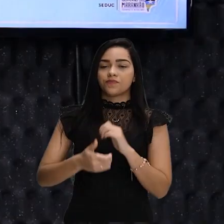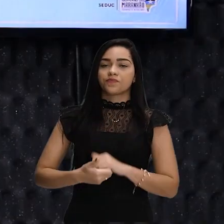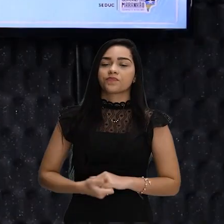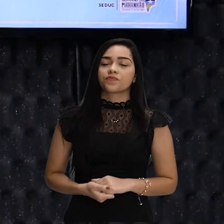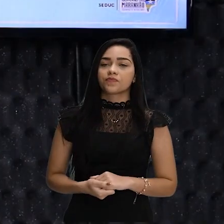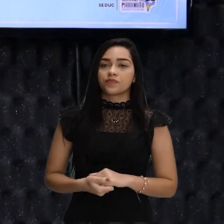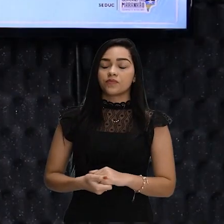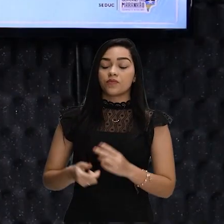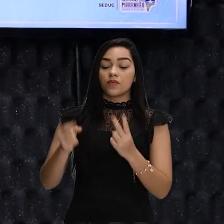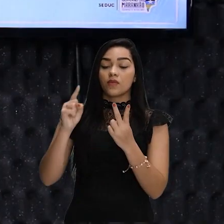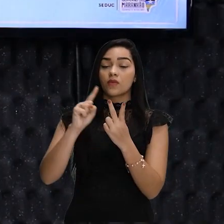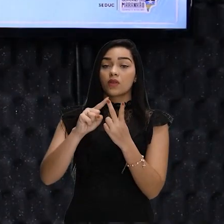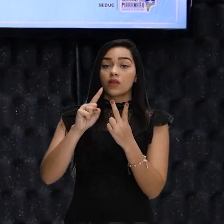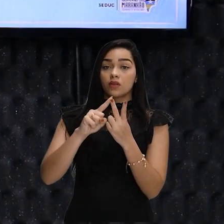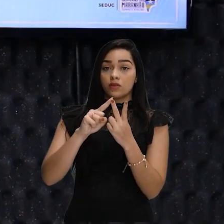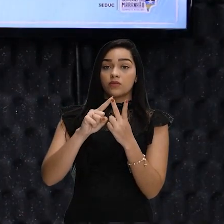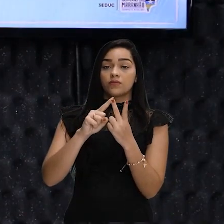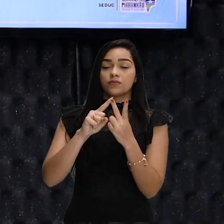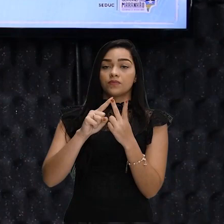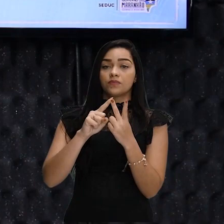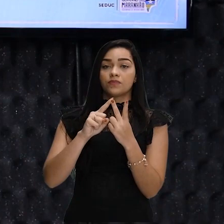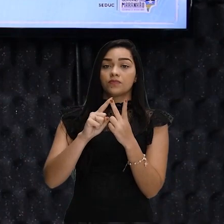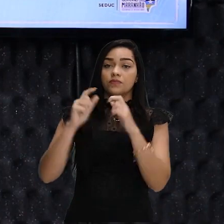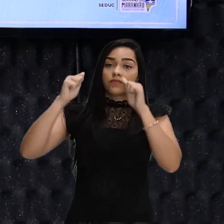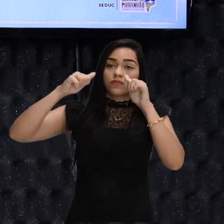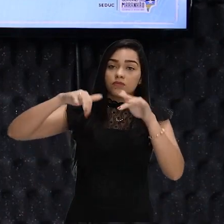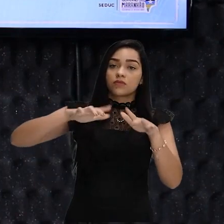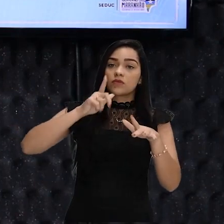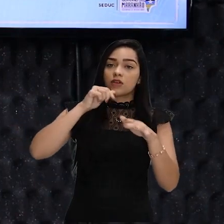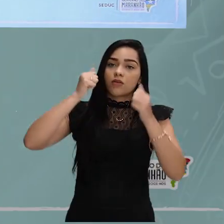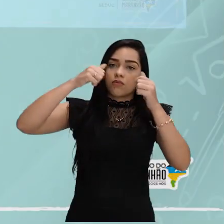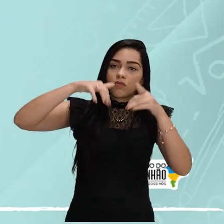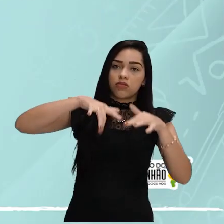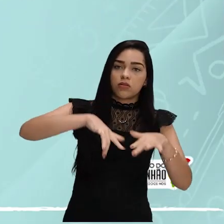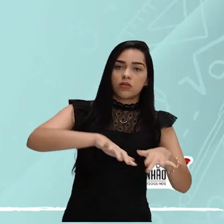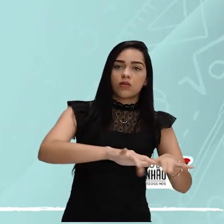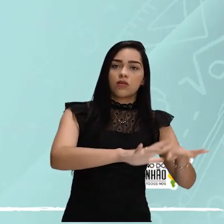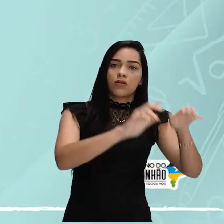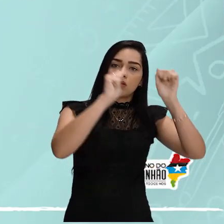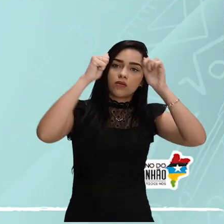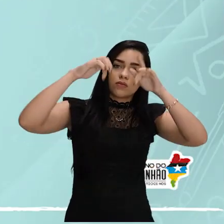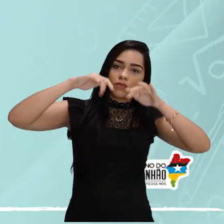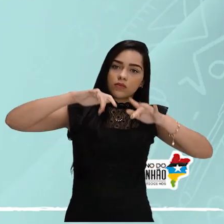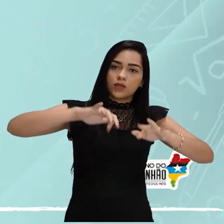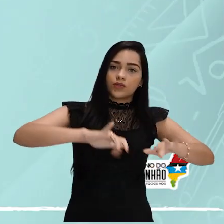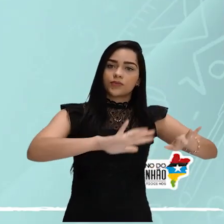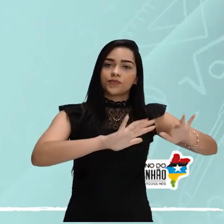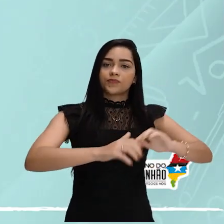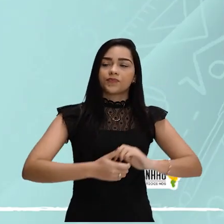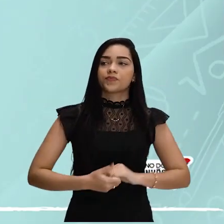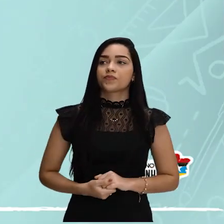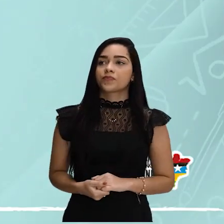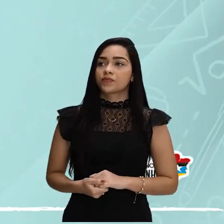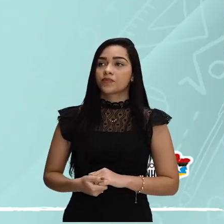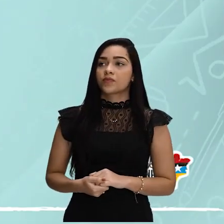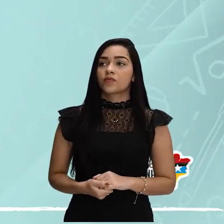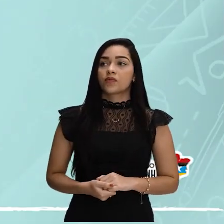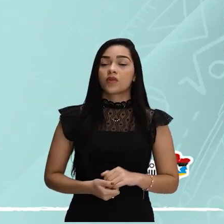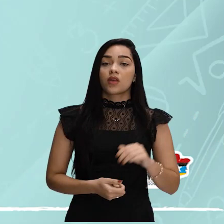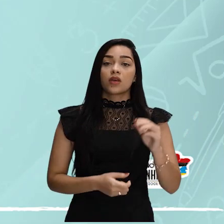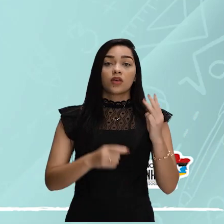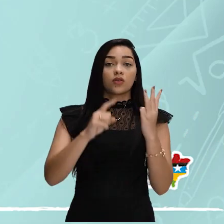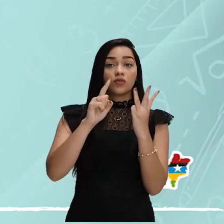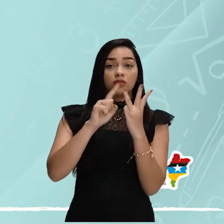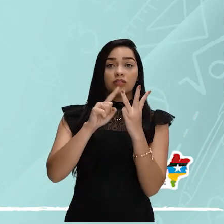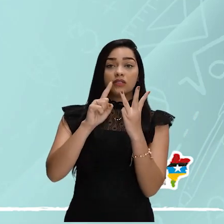lótico são ambientes de água corrente, ok? E o epinociclo vai ser formado por todos